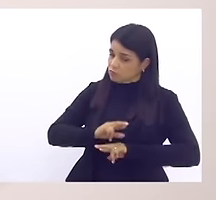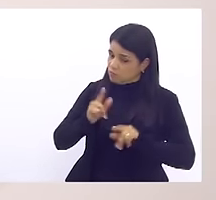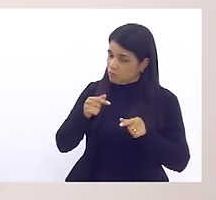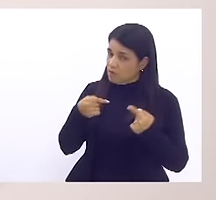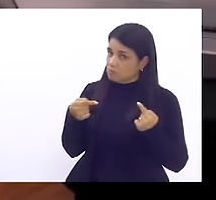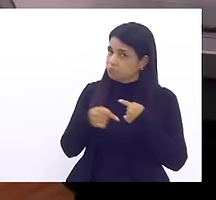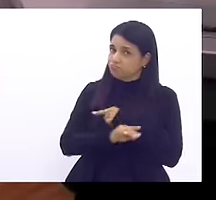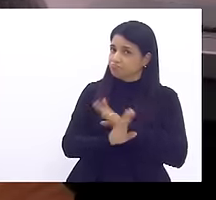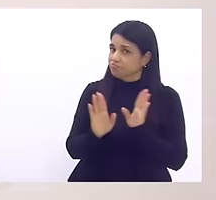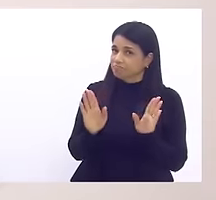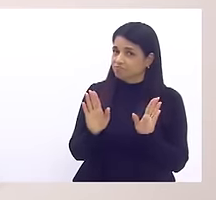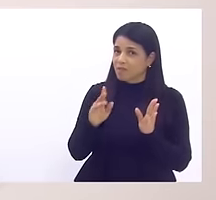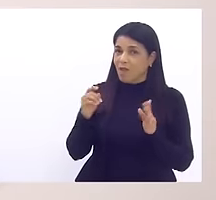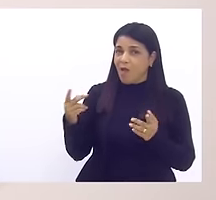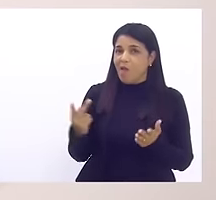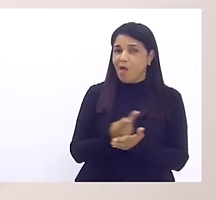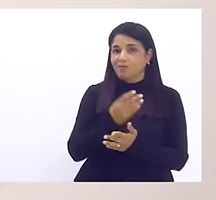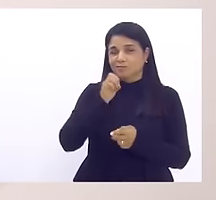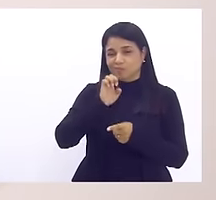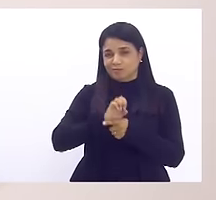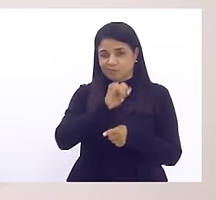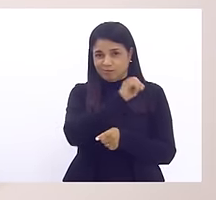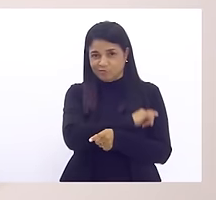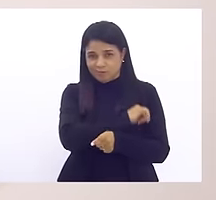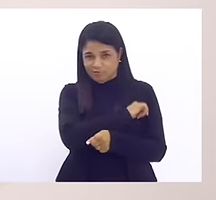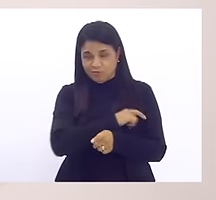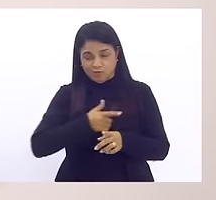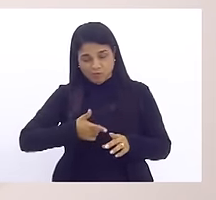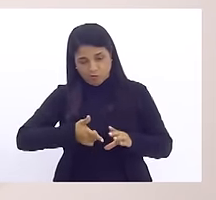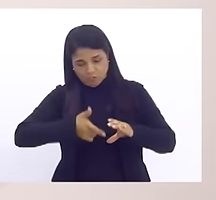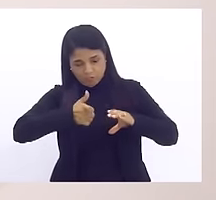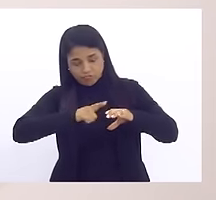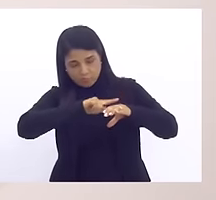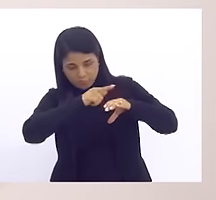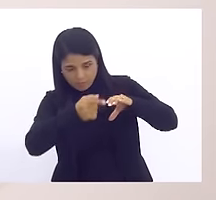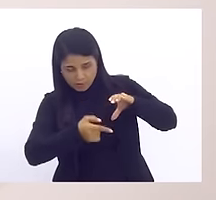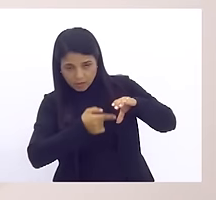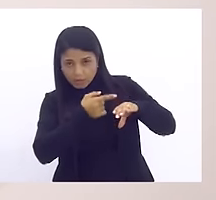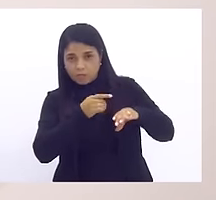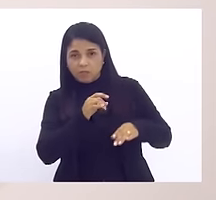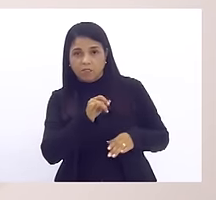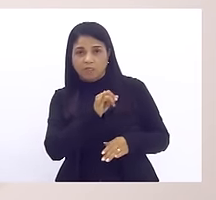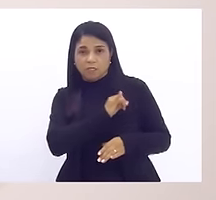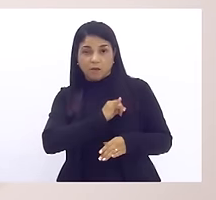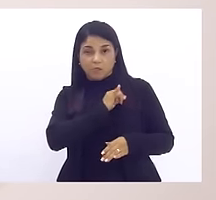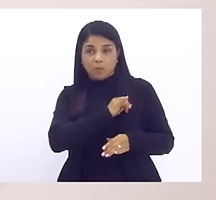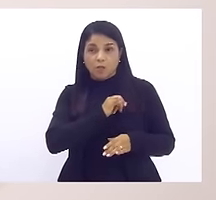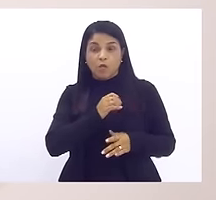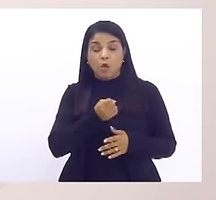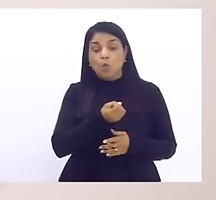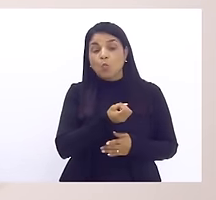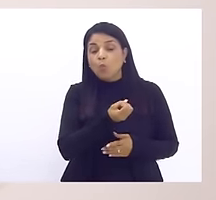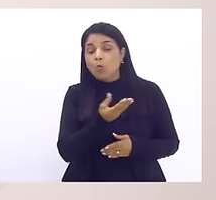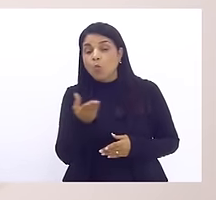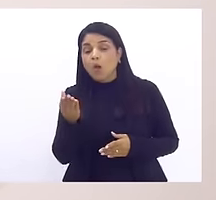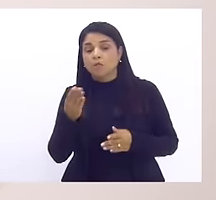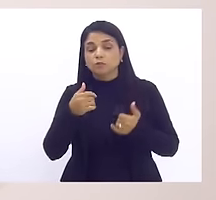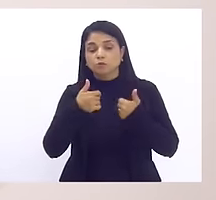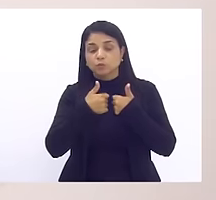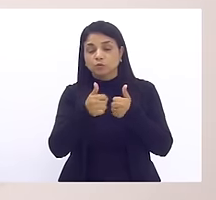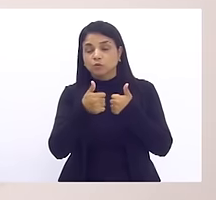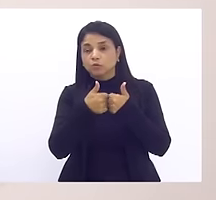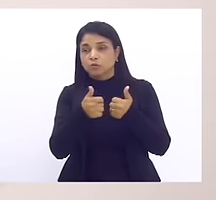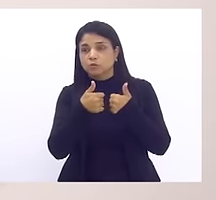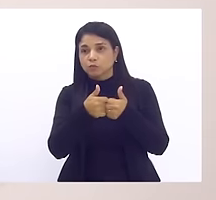Rio de Janeiro Então nesse dia que deram um tiro na van lá em Itaboraí eu perguntei quantos veículos quantos ônibus